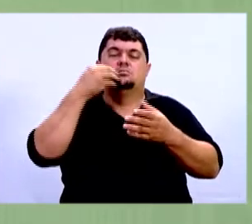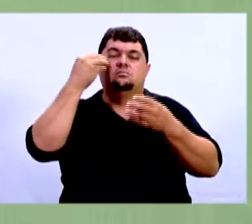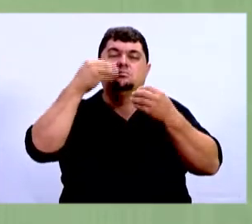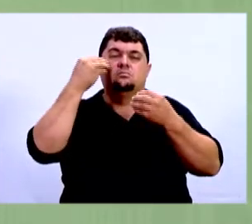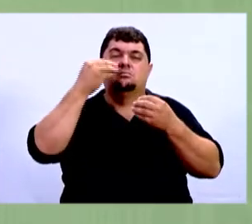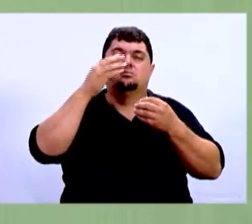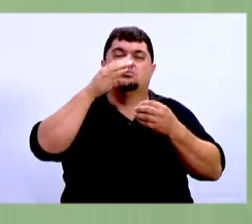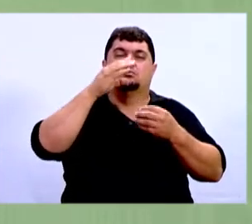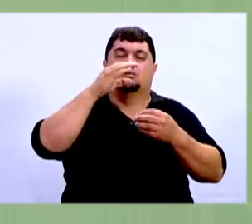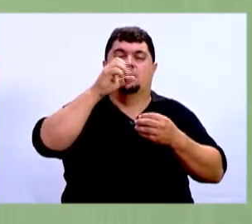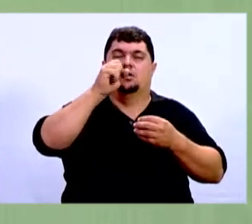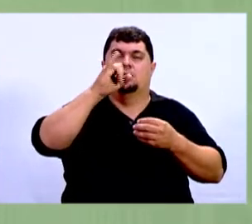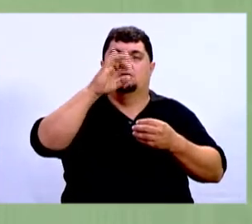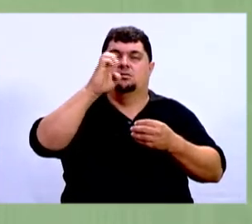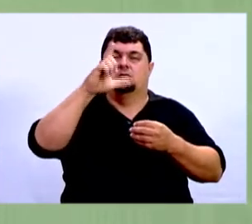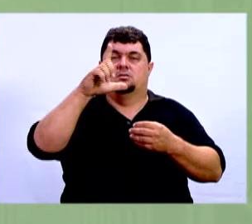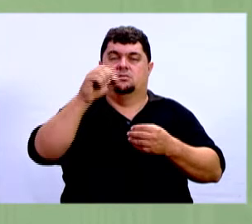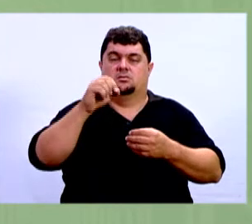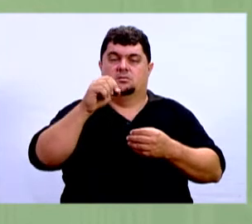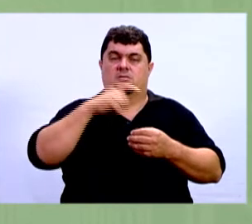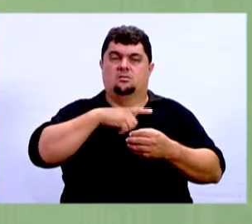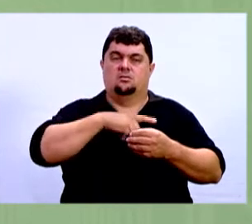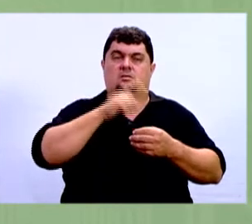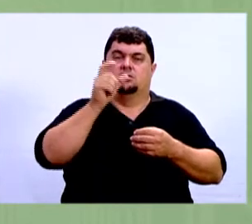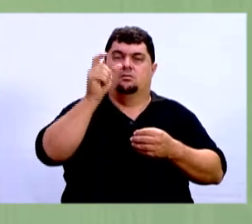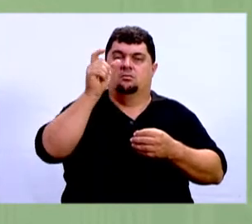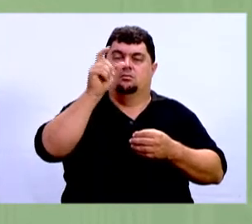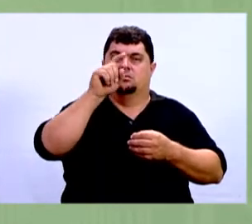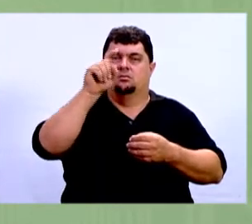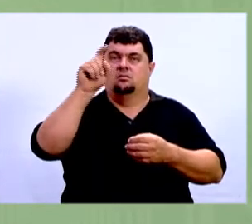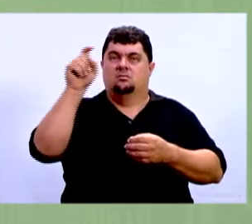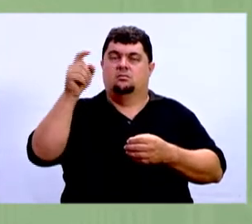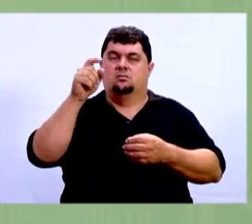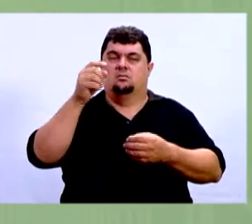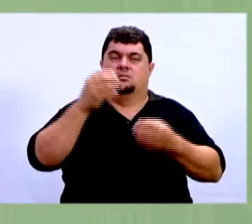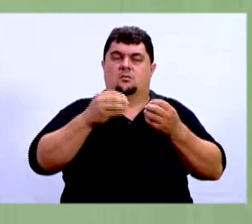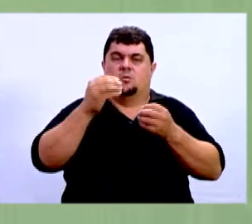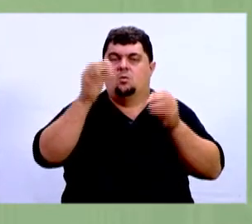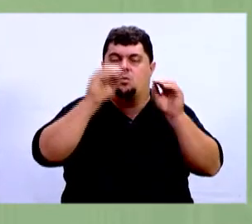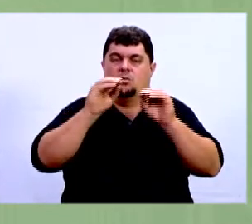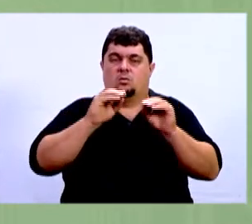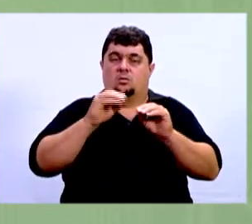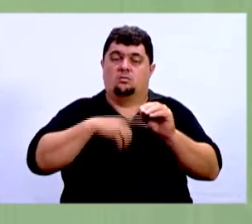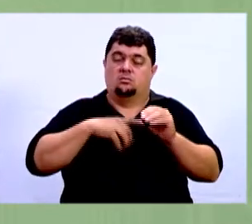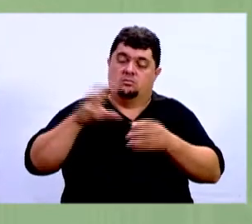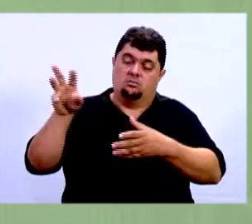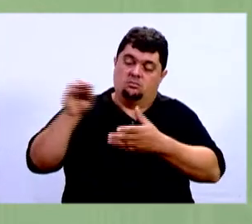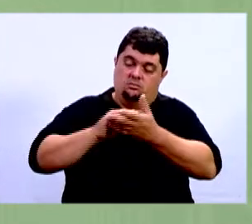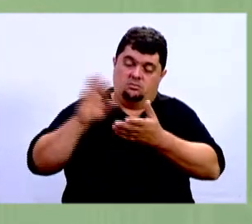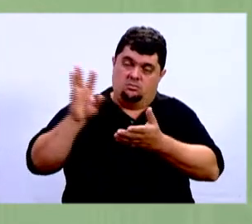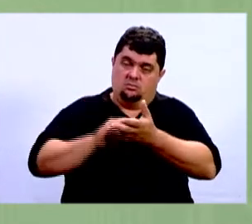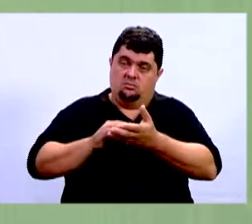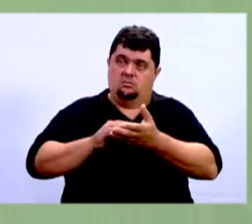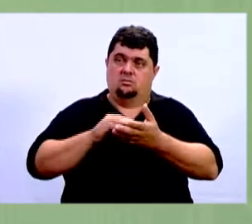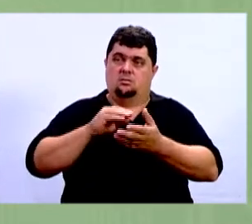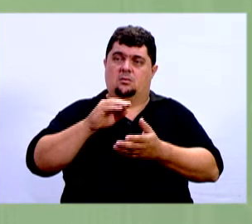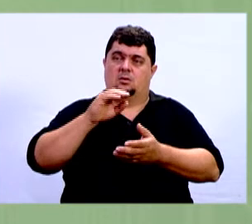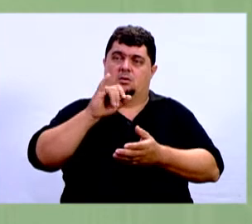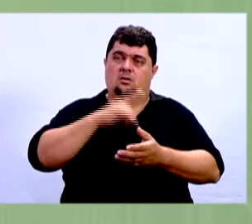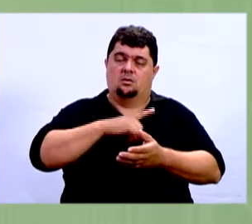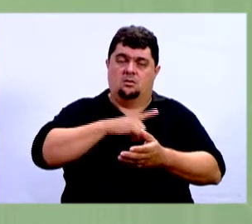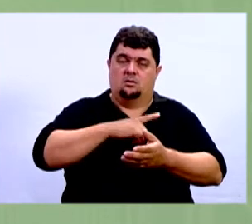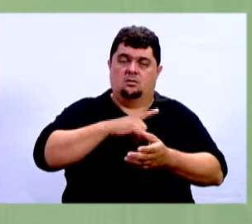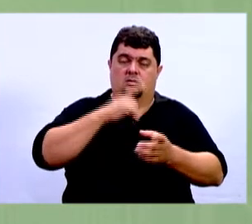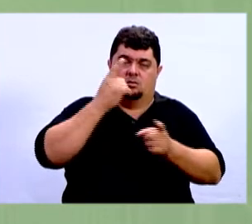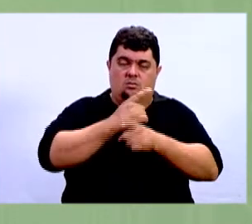exemplo, no Cielo, quando você tem aquelas abinhas ao lado ali, já tem forma de citação na ABNT. É só vocês, quando estiver dentro do Cielo, achou um